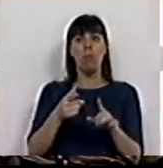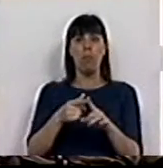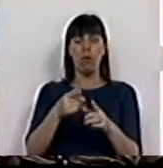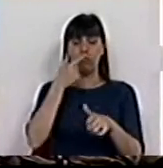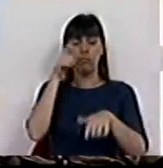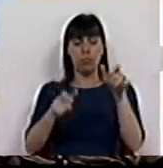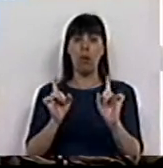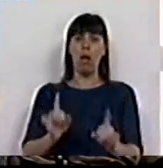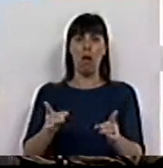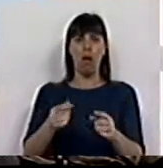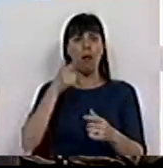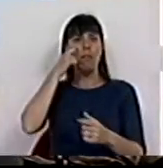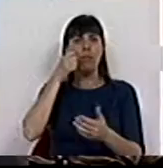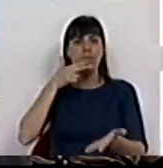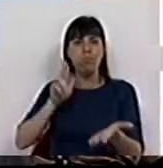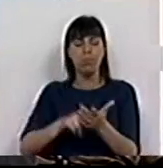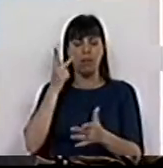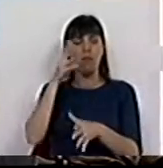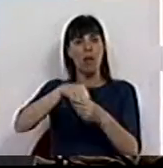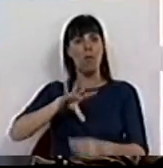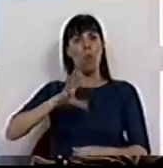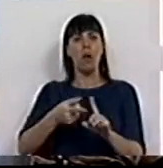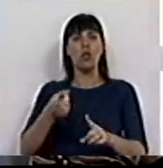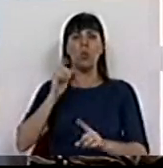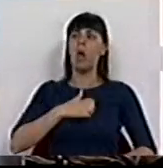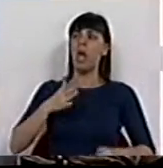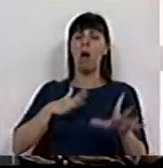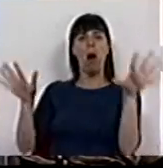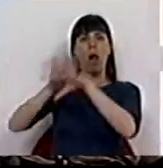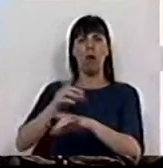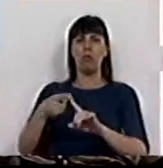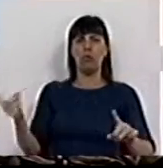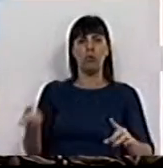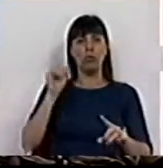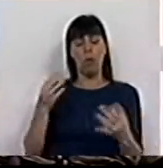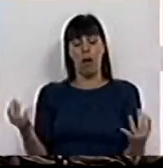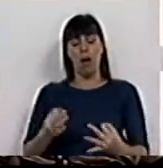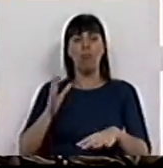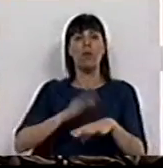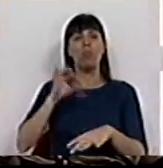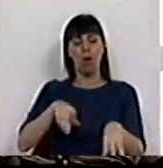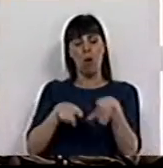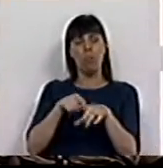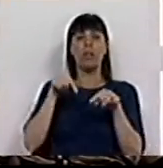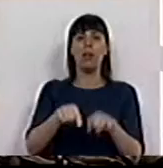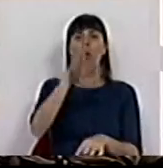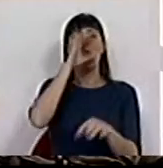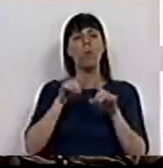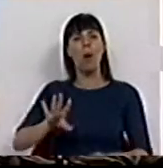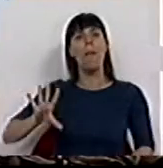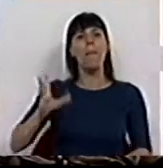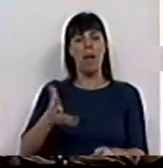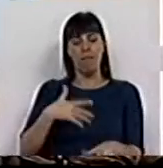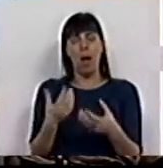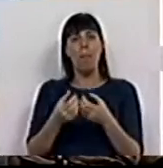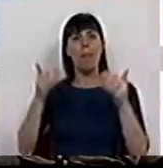sua gente, as pessoas de carne e osso que lá vivem, e não uma entidade abstrata. É certo que, graças às políticas de governo, o país